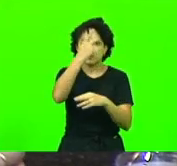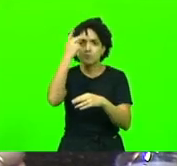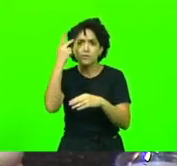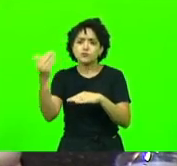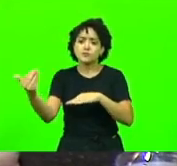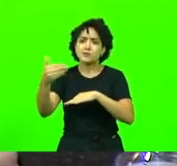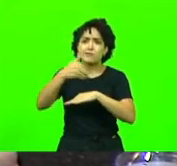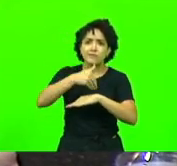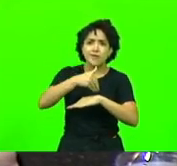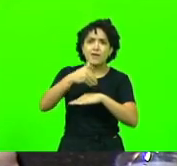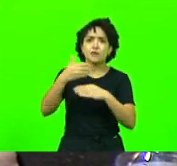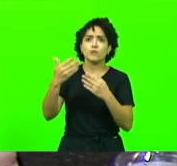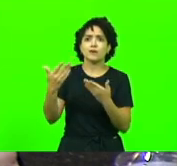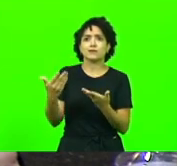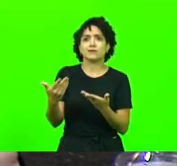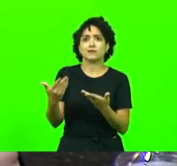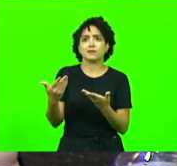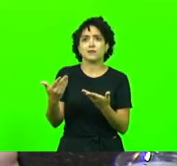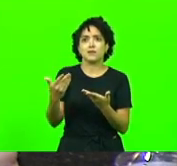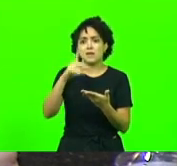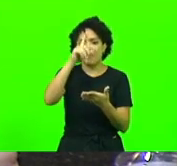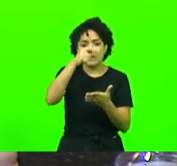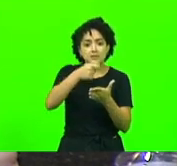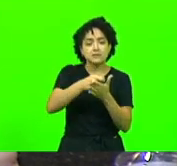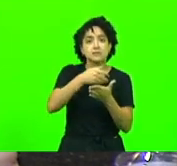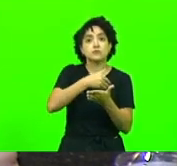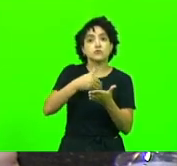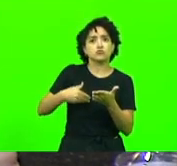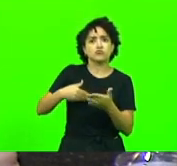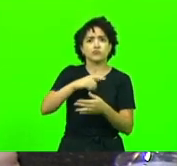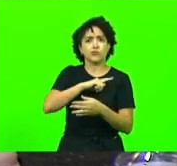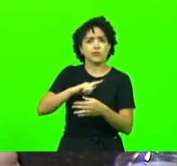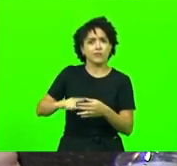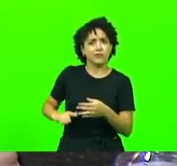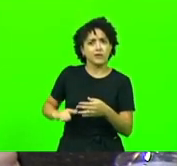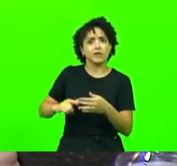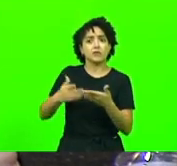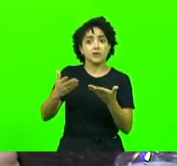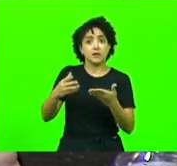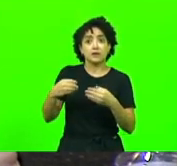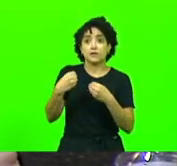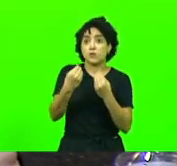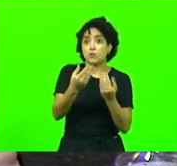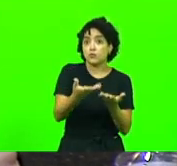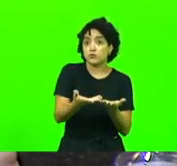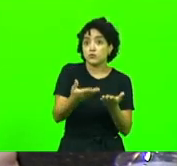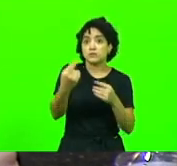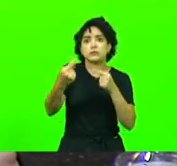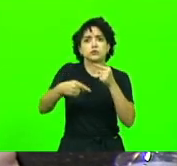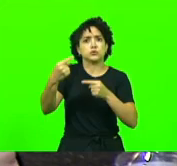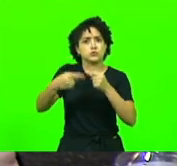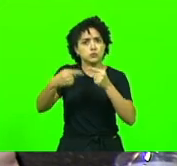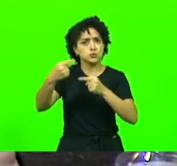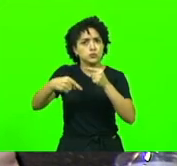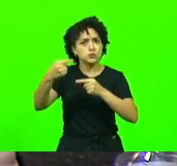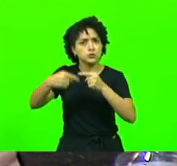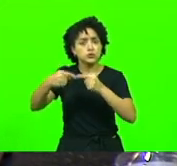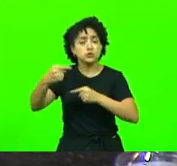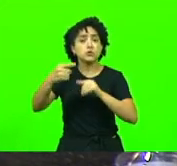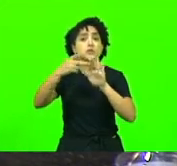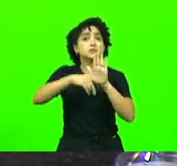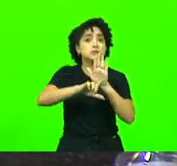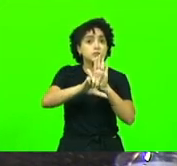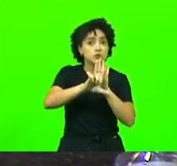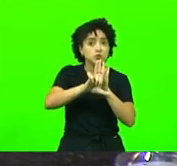estão sendo prejudicadas pelas decisões desse governador, e vamos dar a oportunidade de a gente voltar a discutir esse projeto aqui, que é de